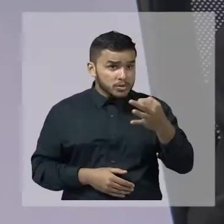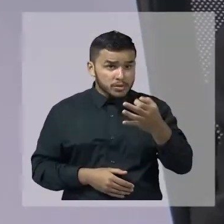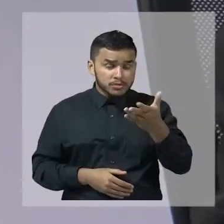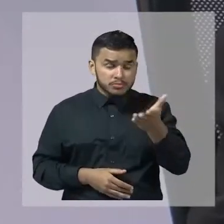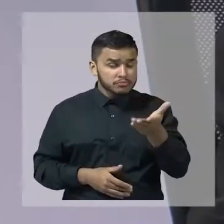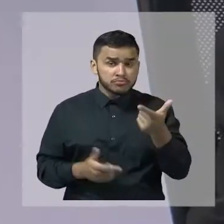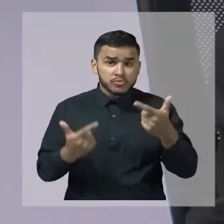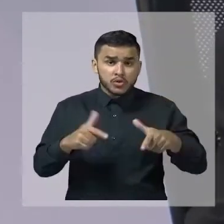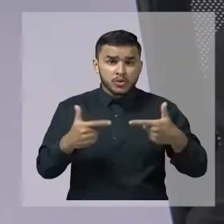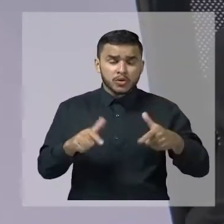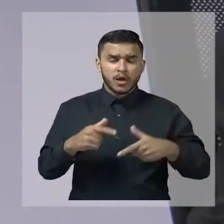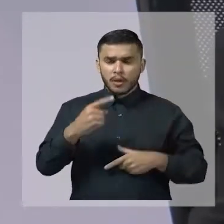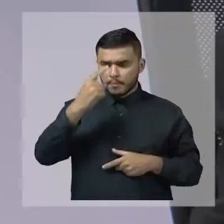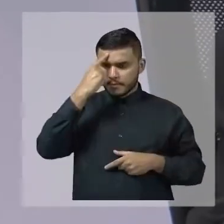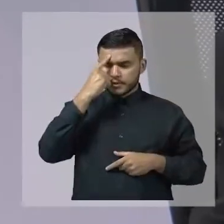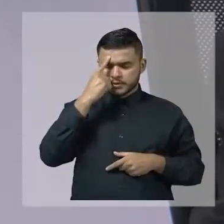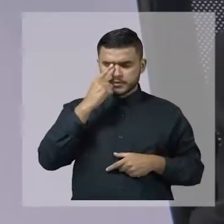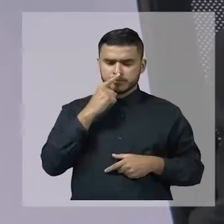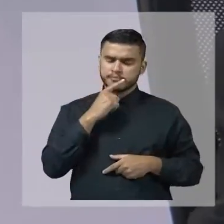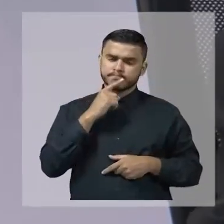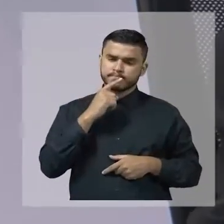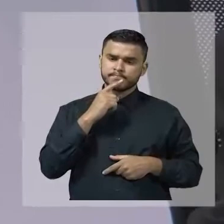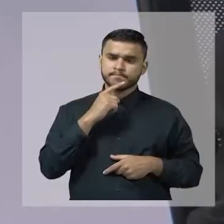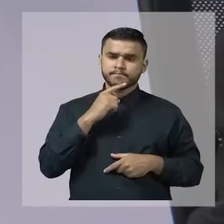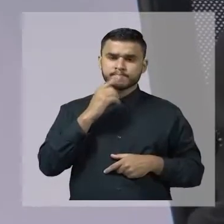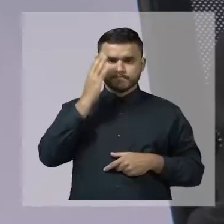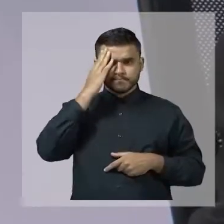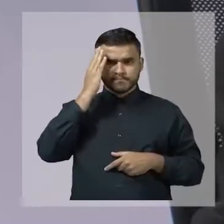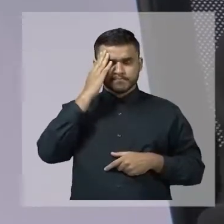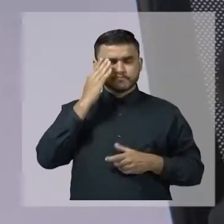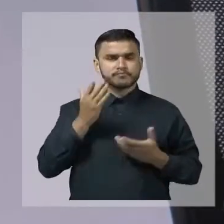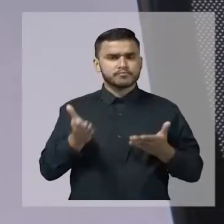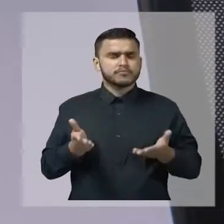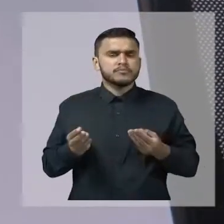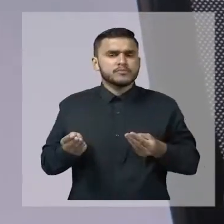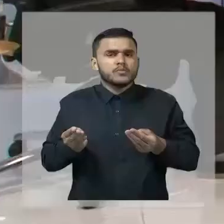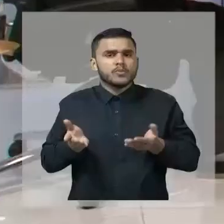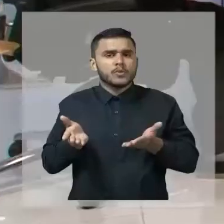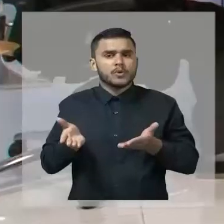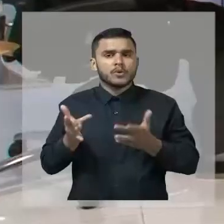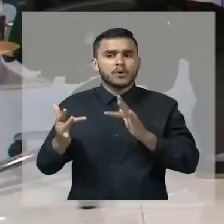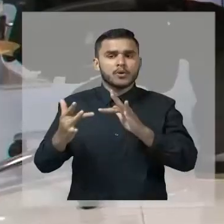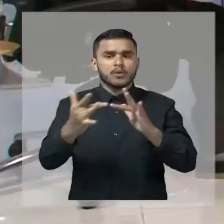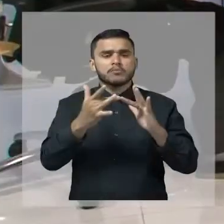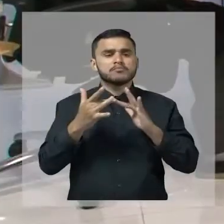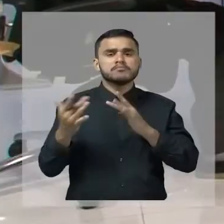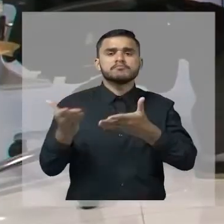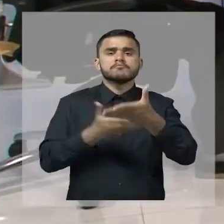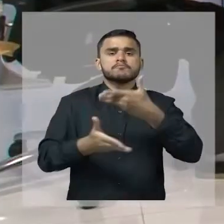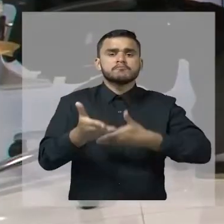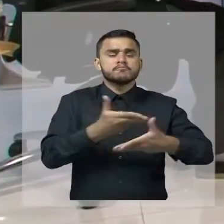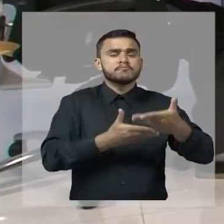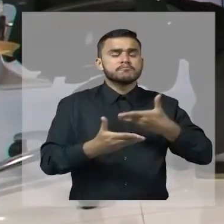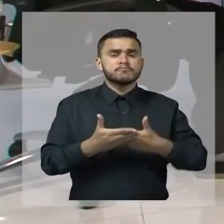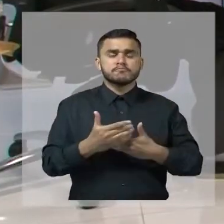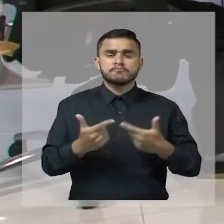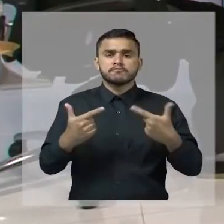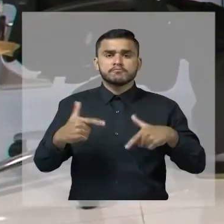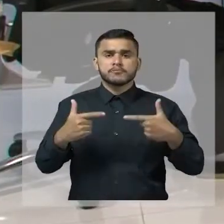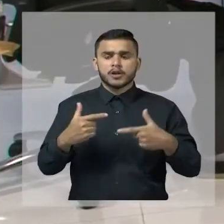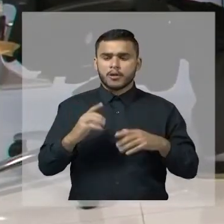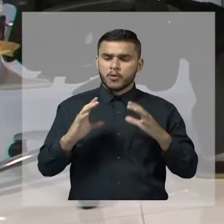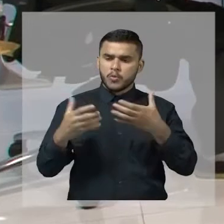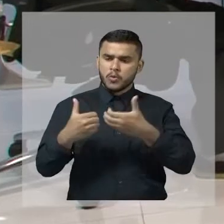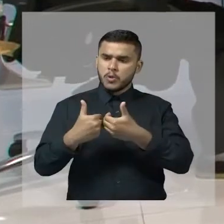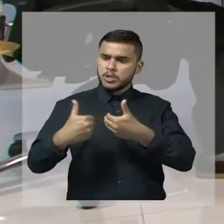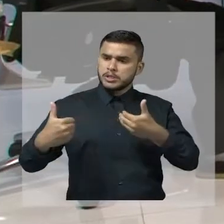uma doutrinação, não sei se poderia ser uma educação, para a convivência harmônica. Cada um quer